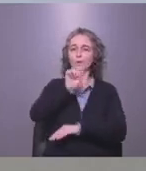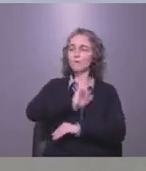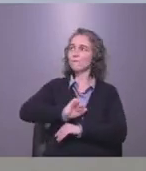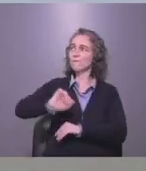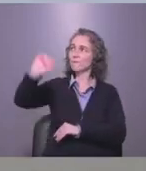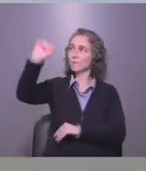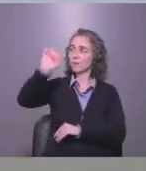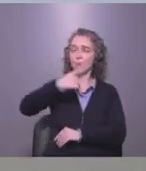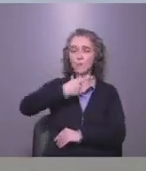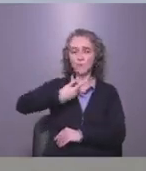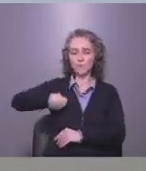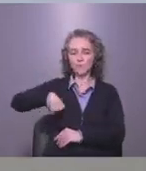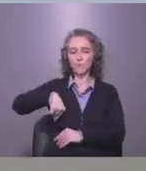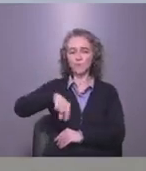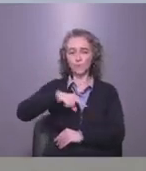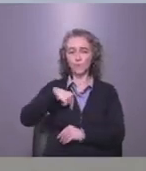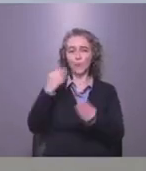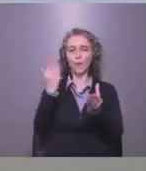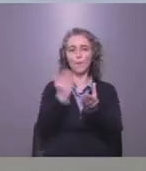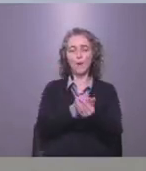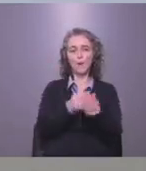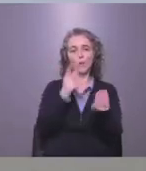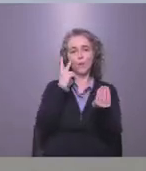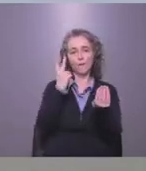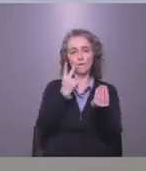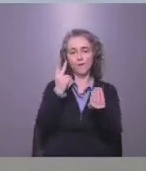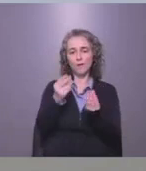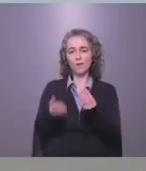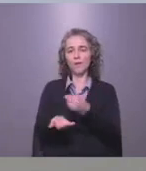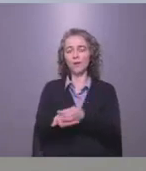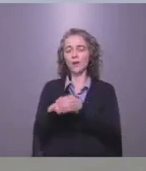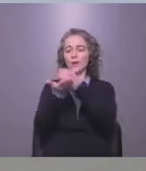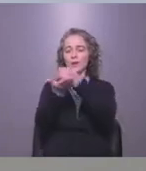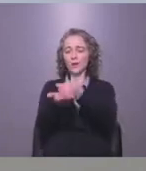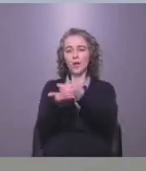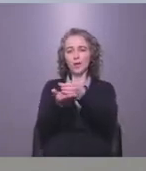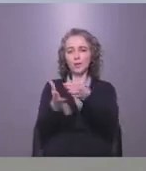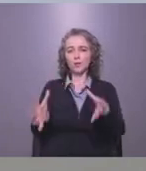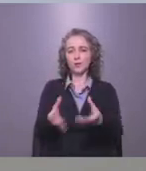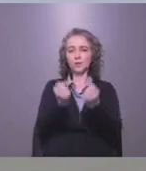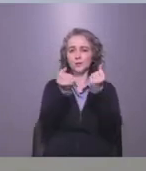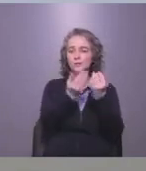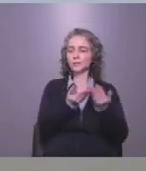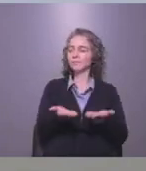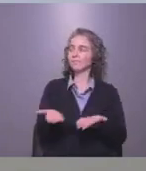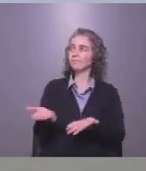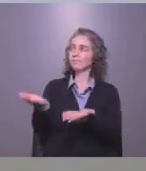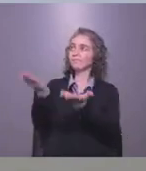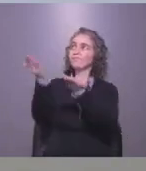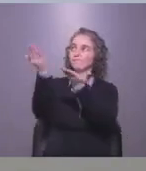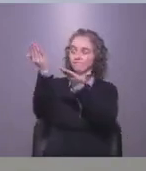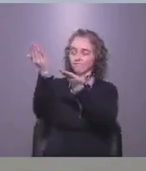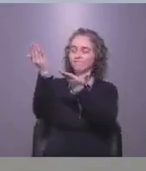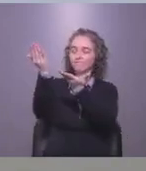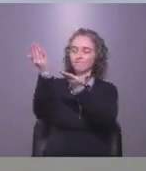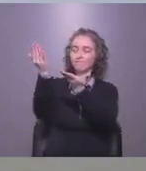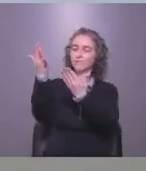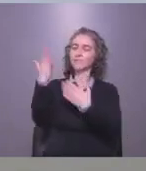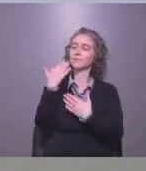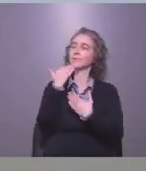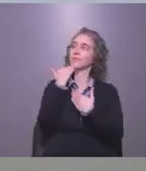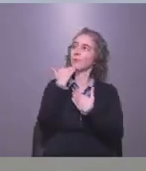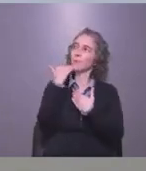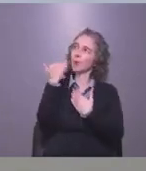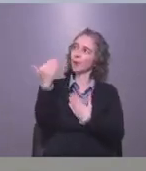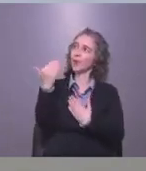nós vos oferecemos o pão da vida e o cálice da salvação, e vos damos